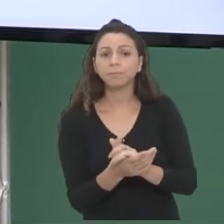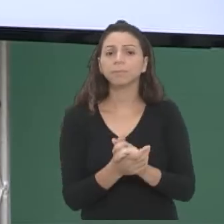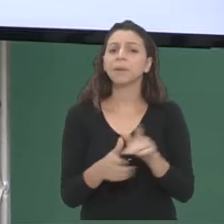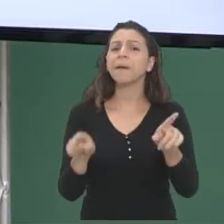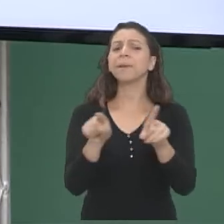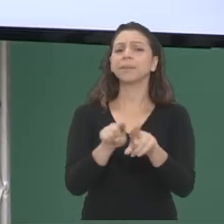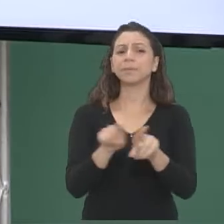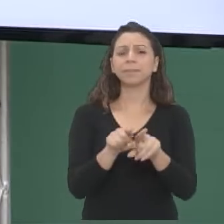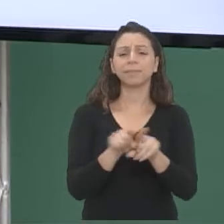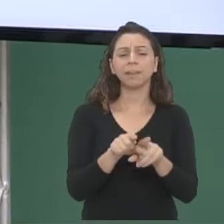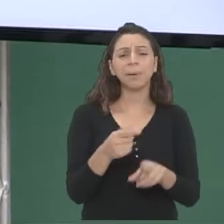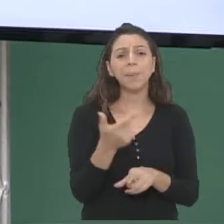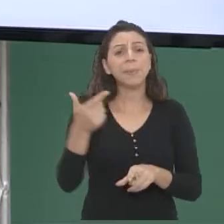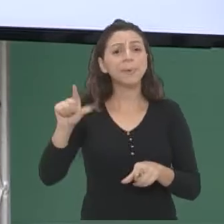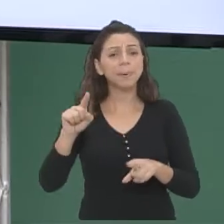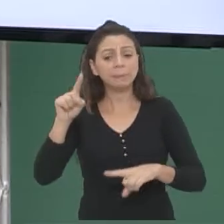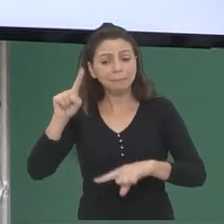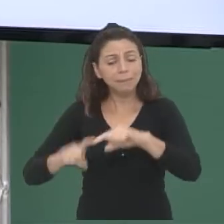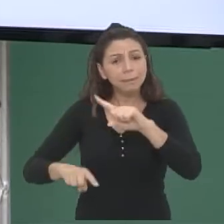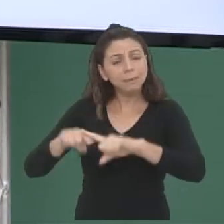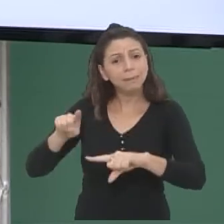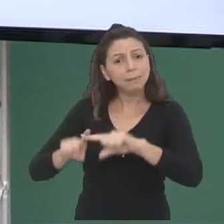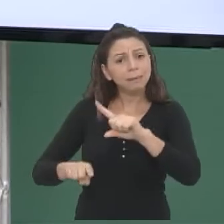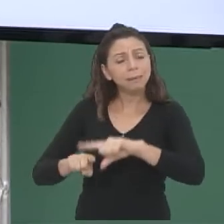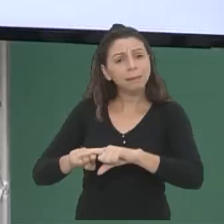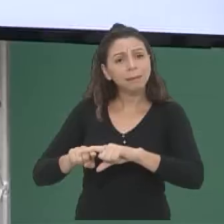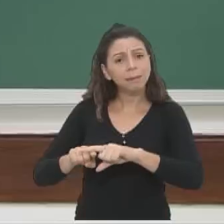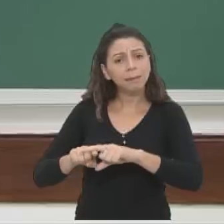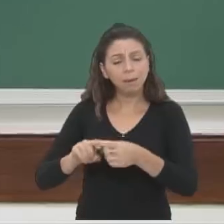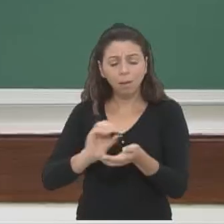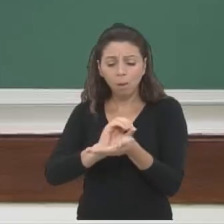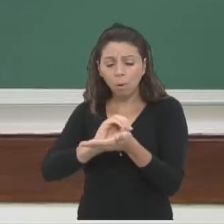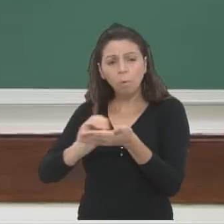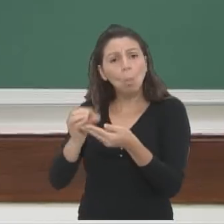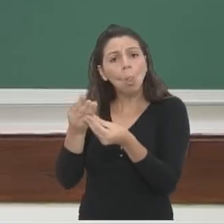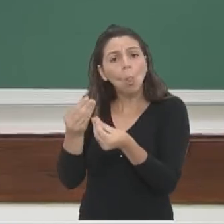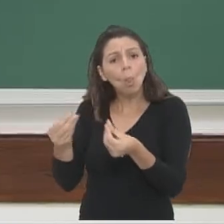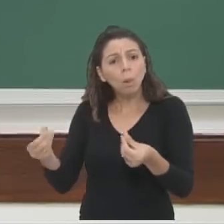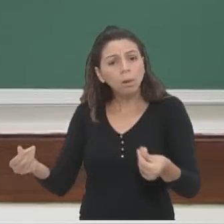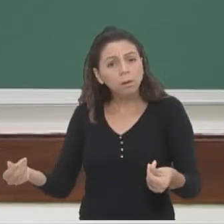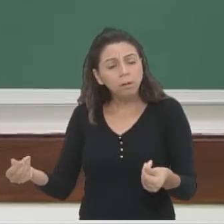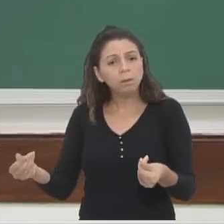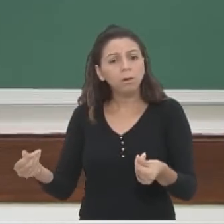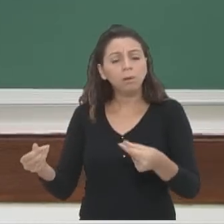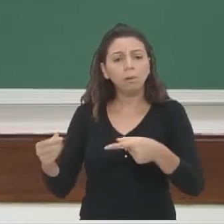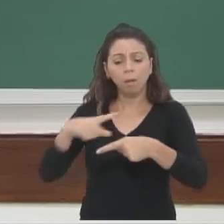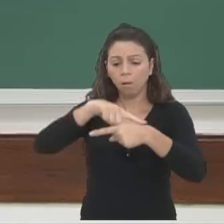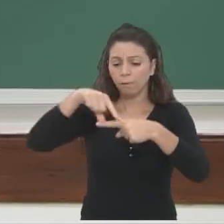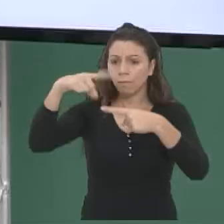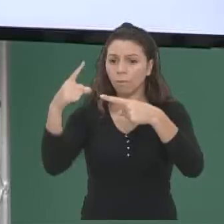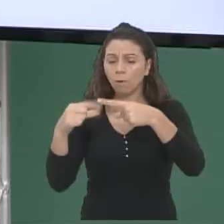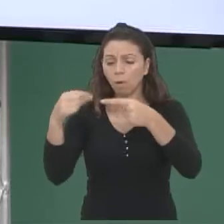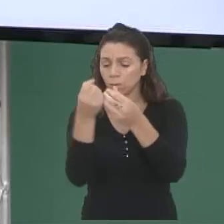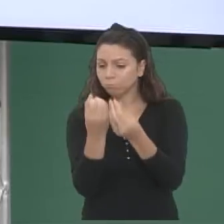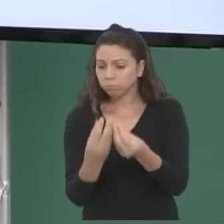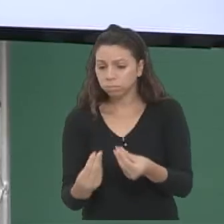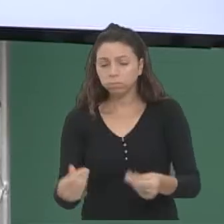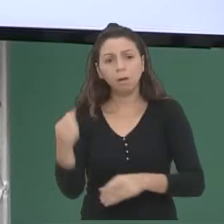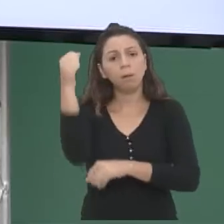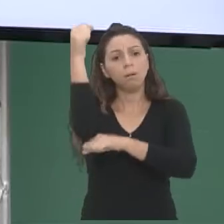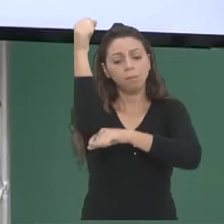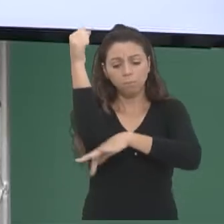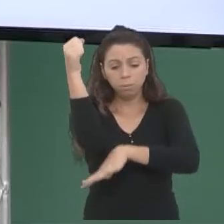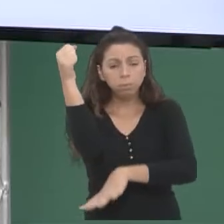temos aqueles materiais em decomposição. Uma folha de árvore que caiu, um pedaço de raiz de uma planta e até